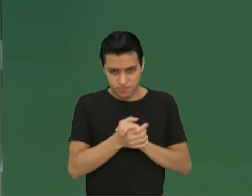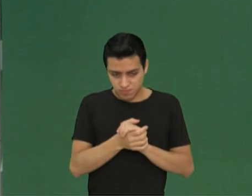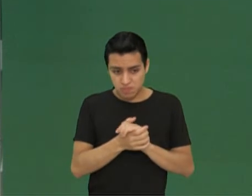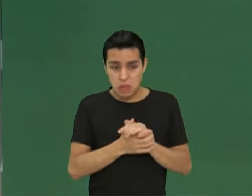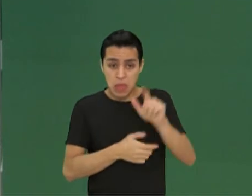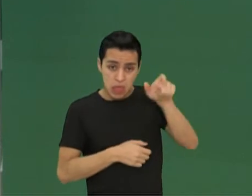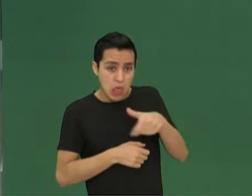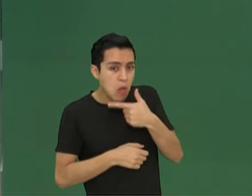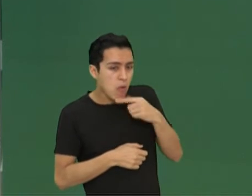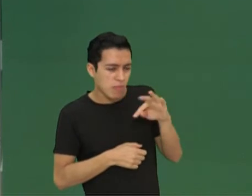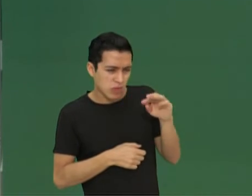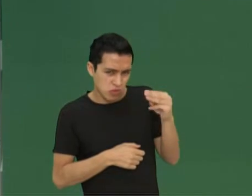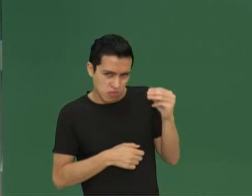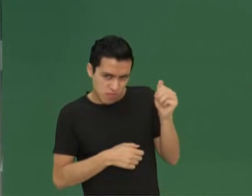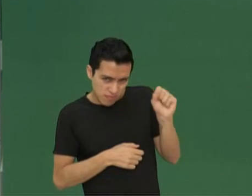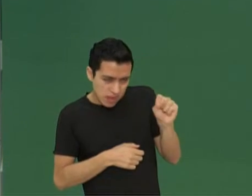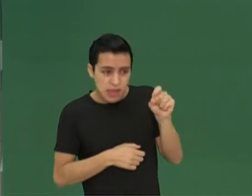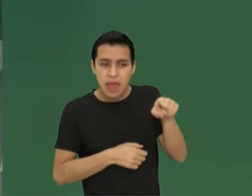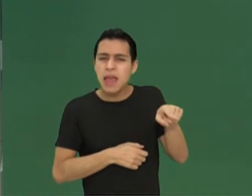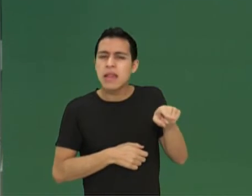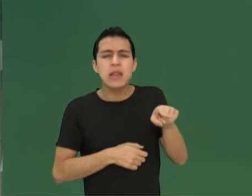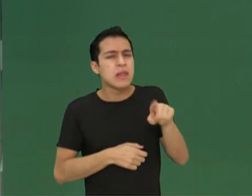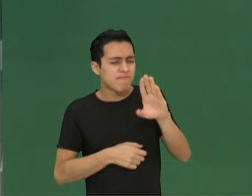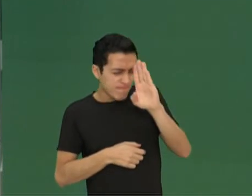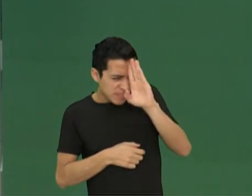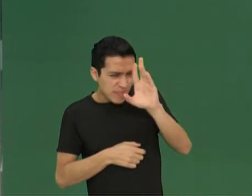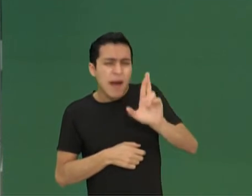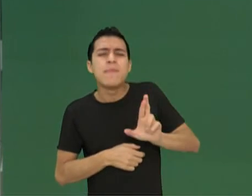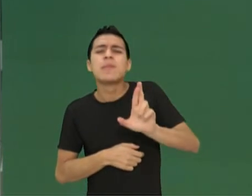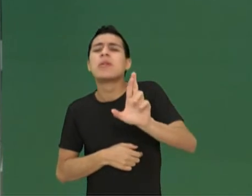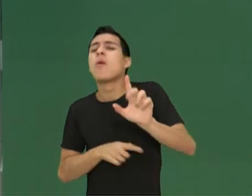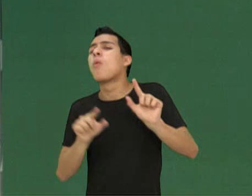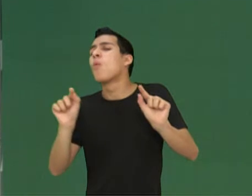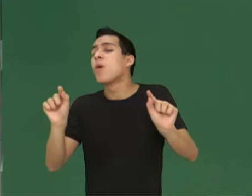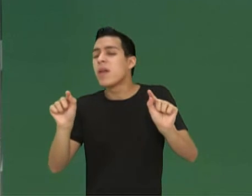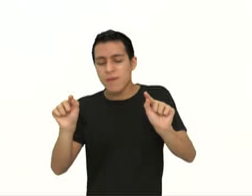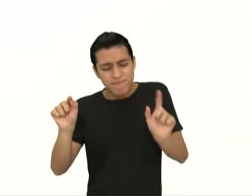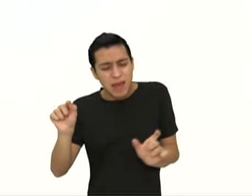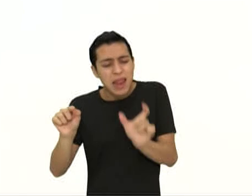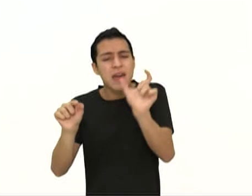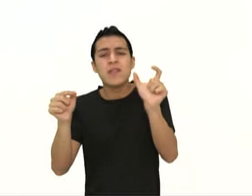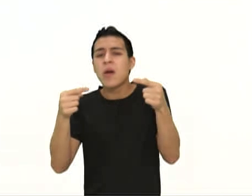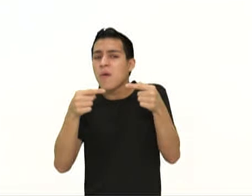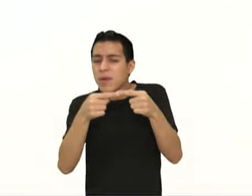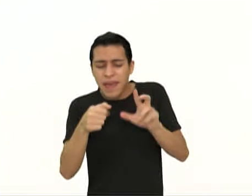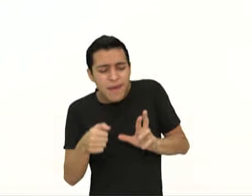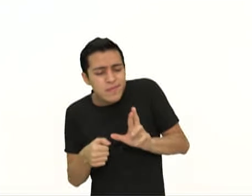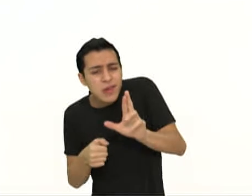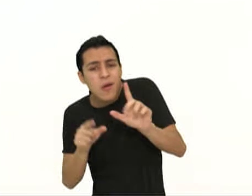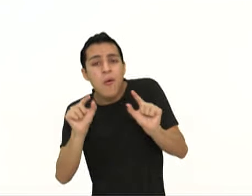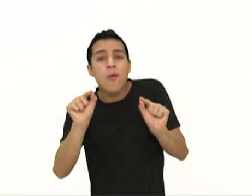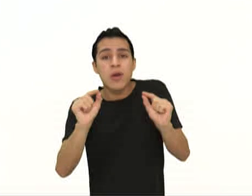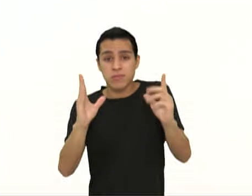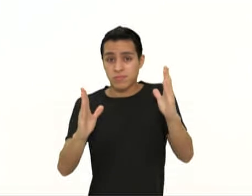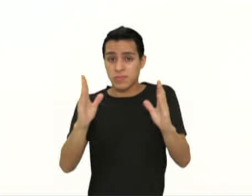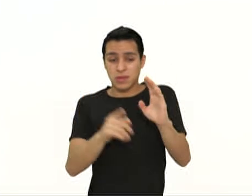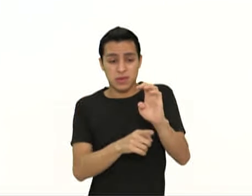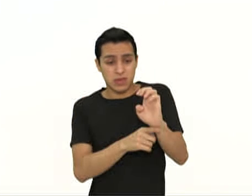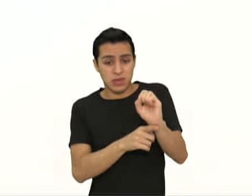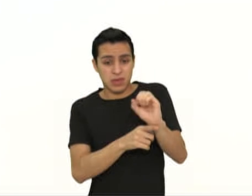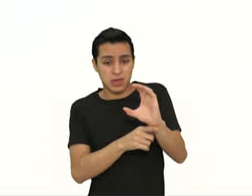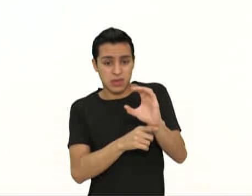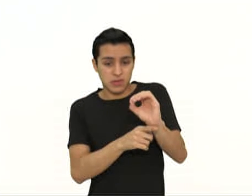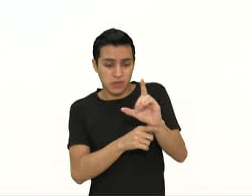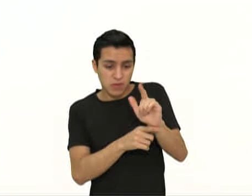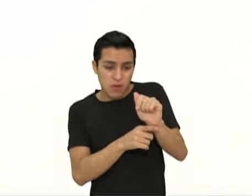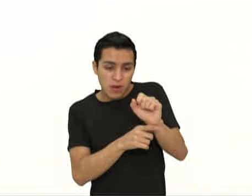de Aquino, principal representante da... Qual termo seria aqui? O representante da escolástica,